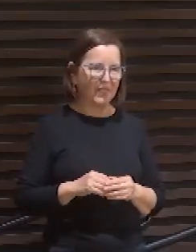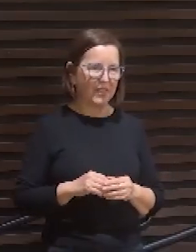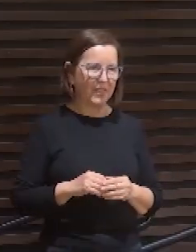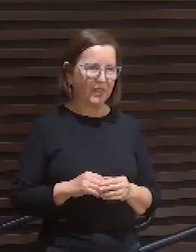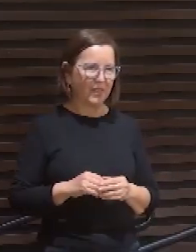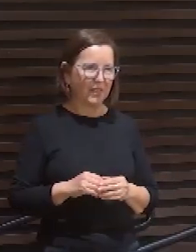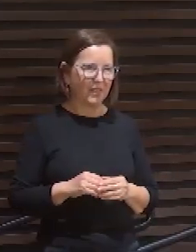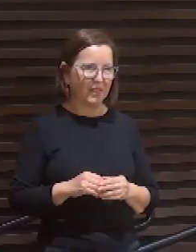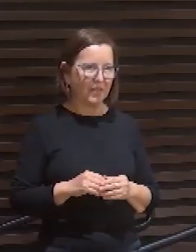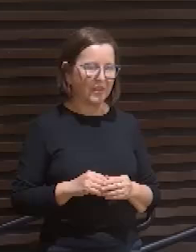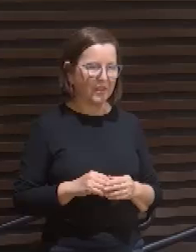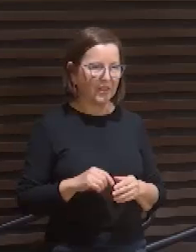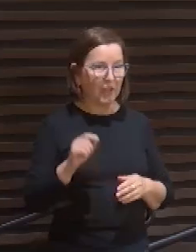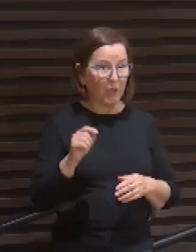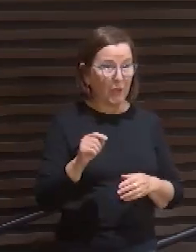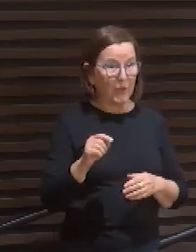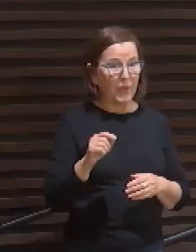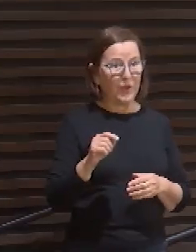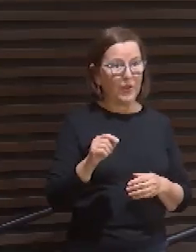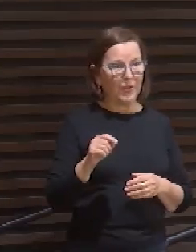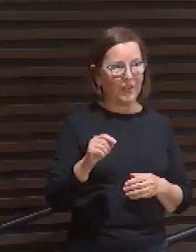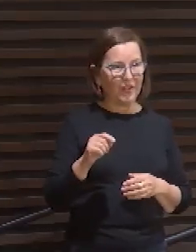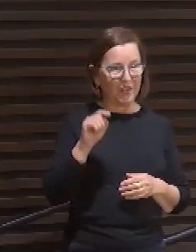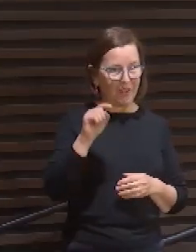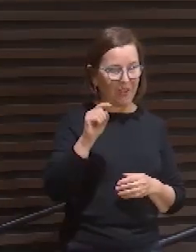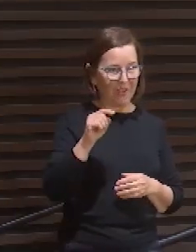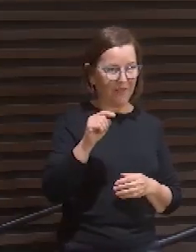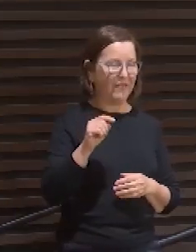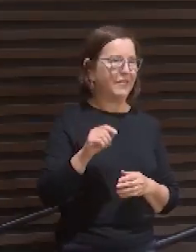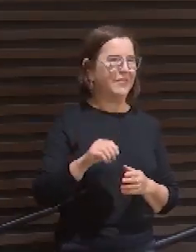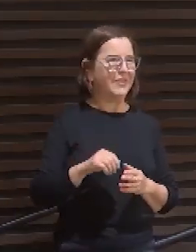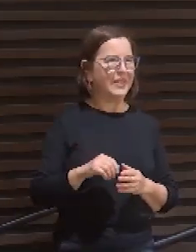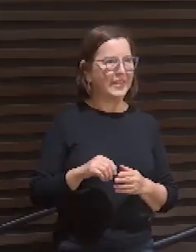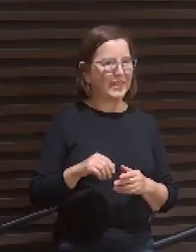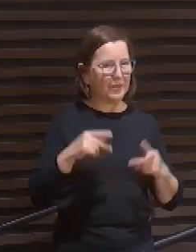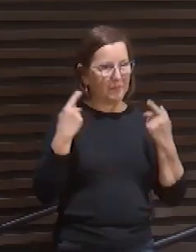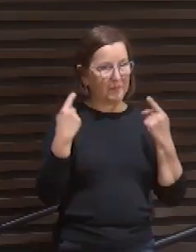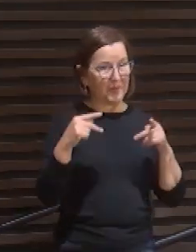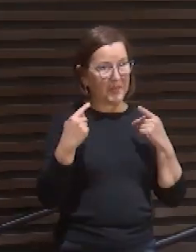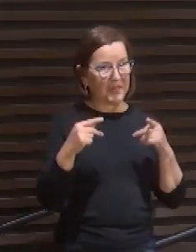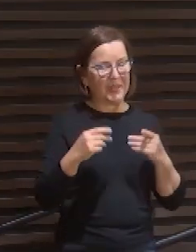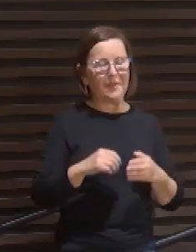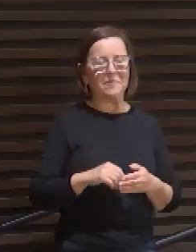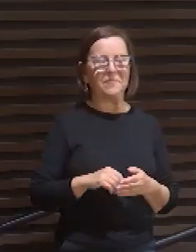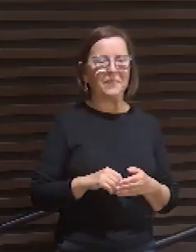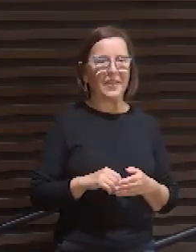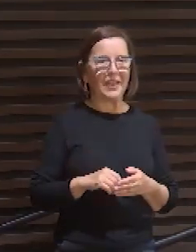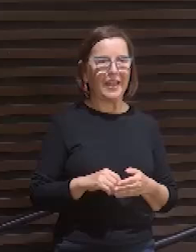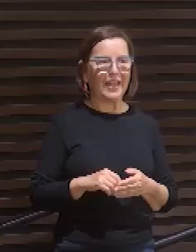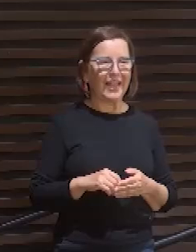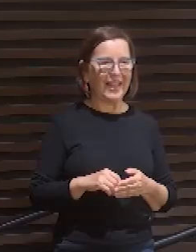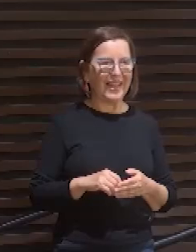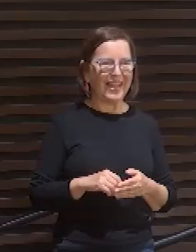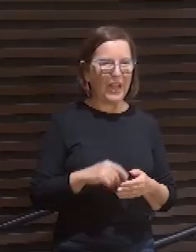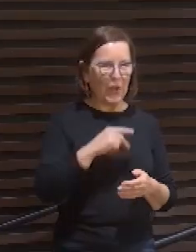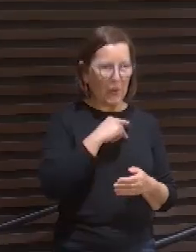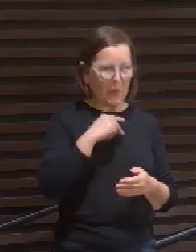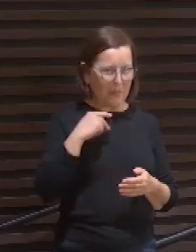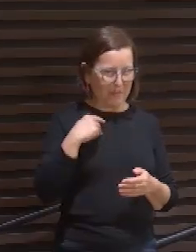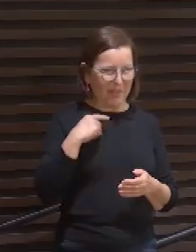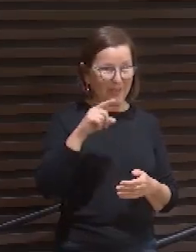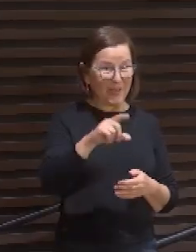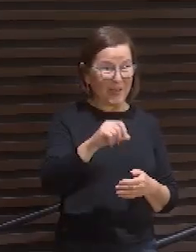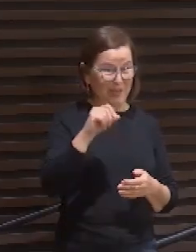o senhor vai dar uma palavra hoje aqui? O pastor Abuchain costumava fazer isso com a gente, botava para pregar nas horas mais,